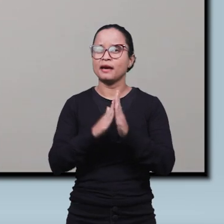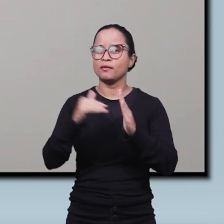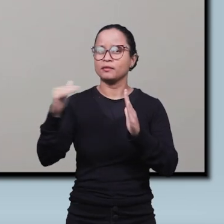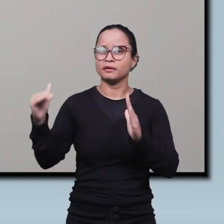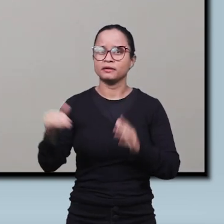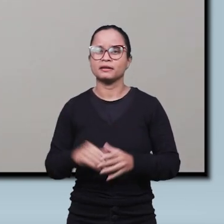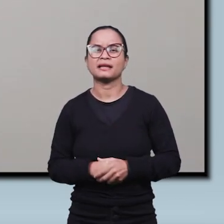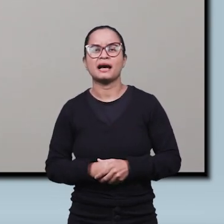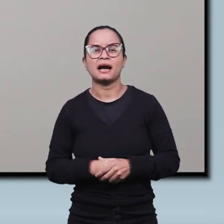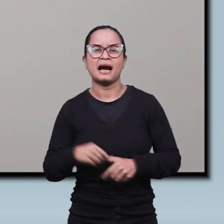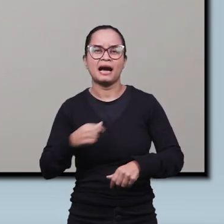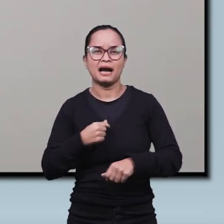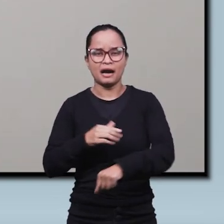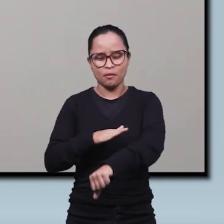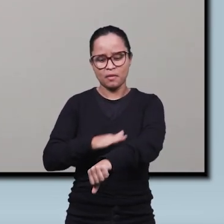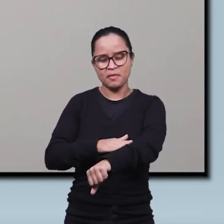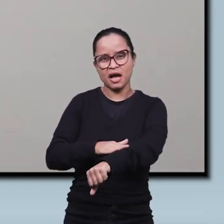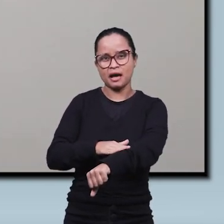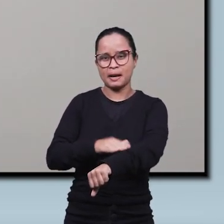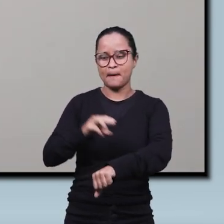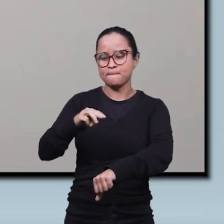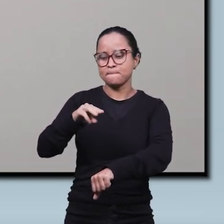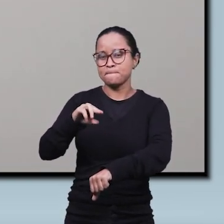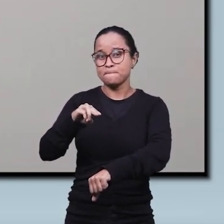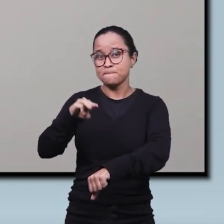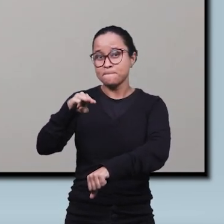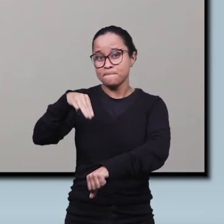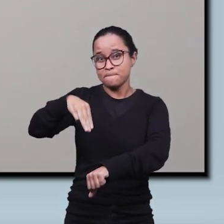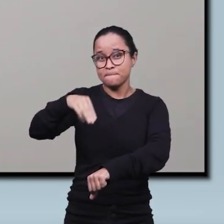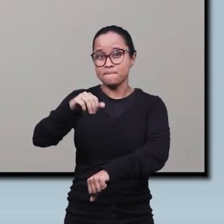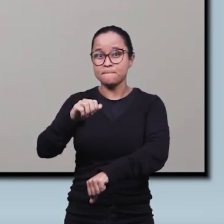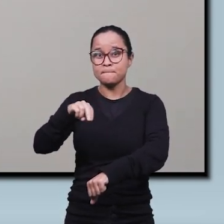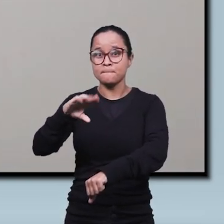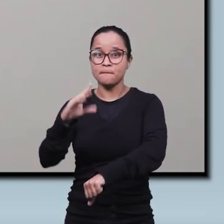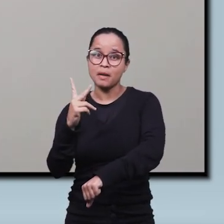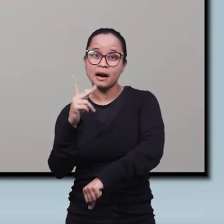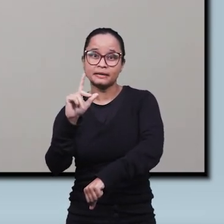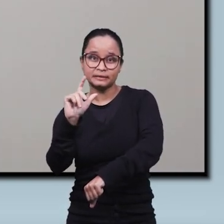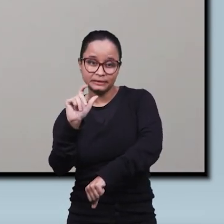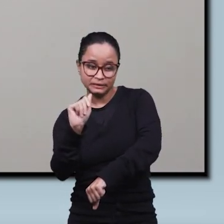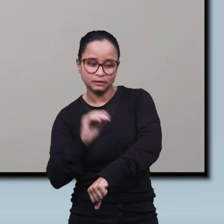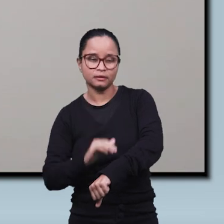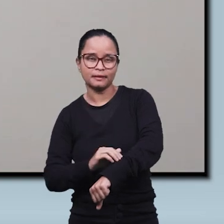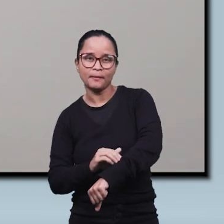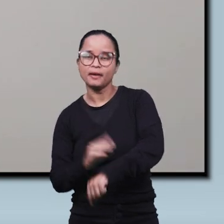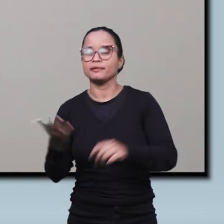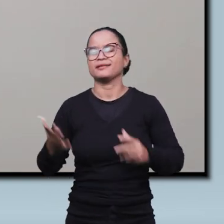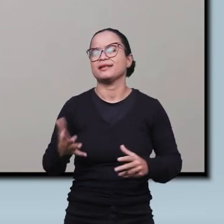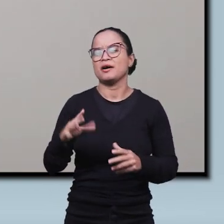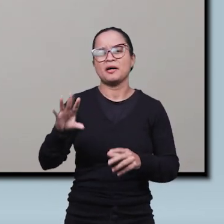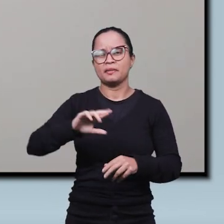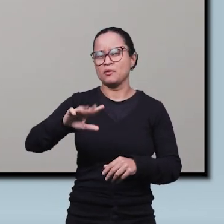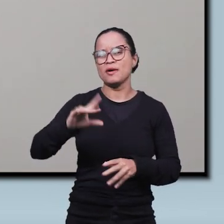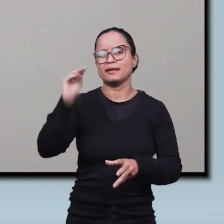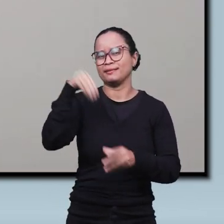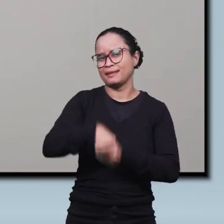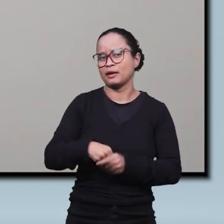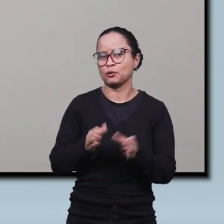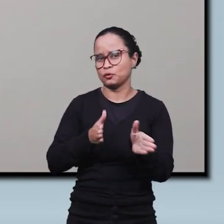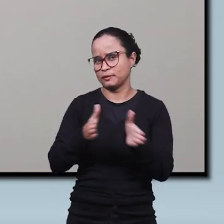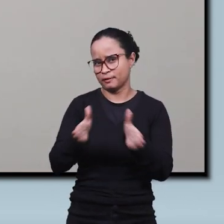mancha na pele, né? E isso não se enquadra nas questões de acessibilidade, tá? Porque não